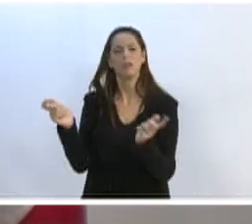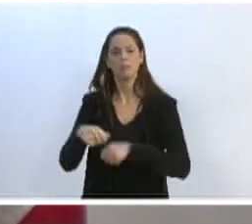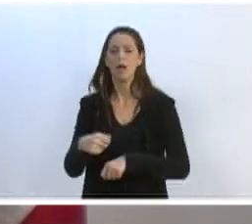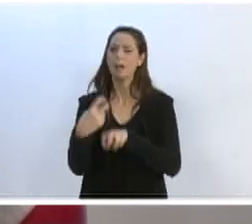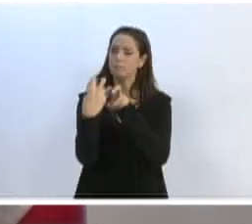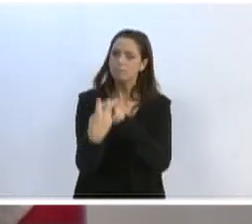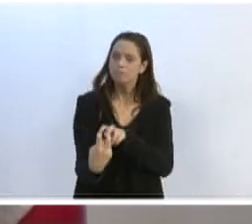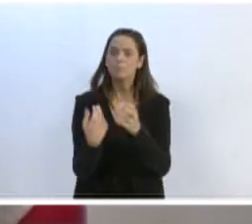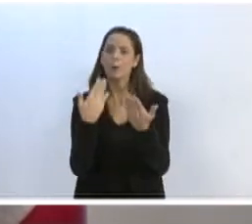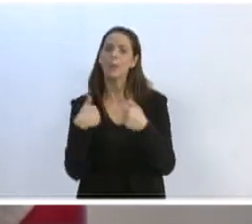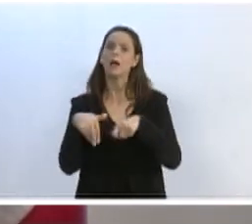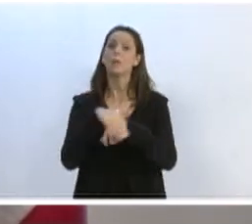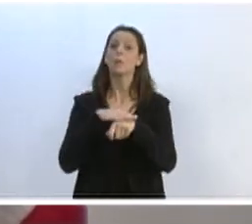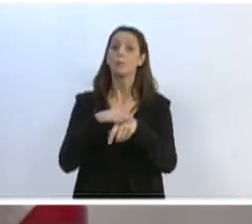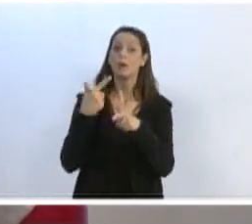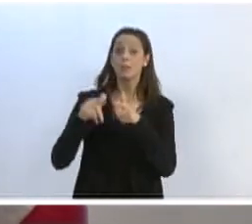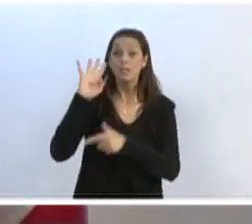resolvido os problemas ligados ao presidente